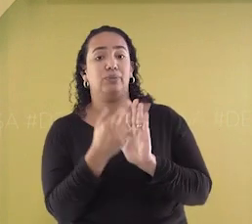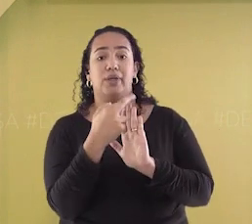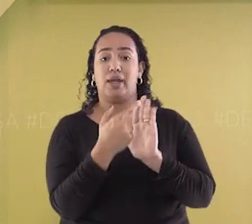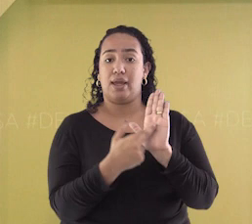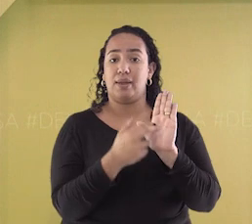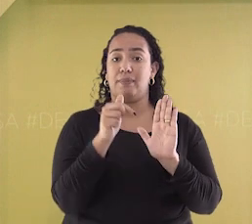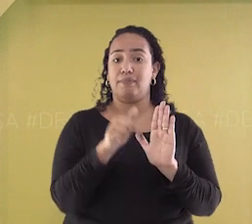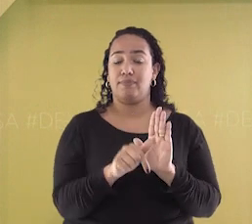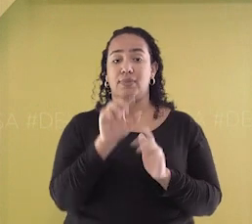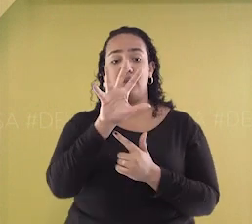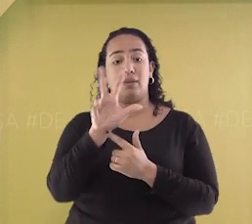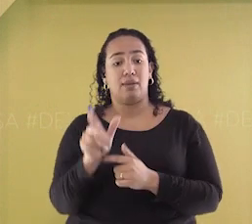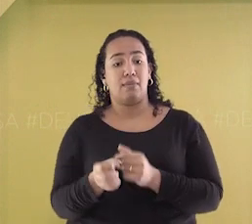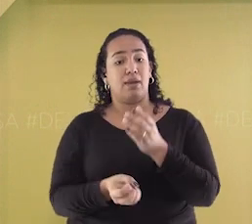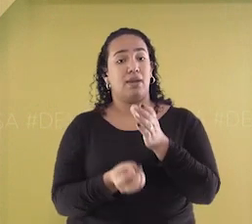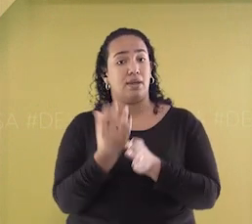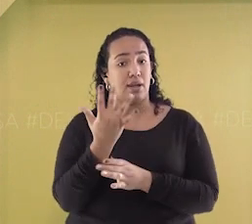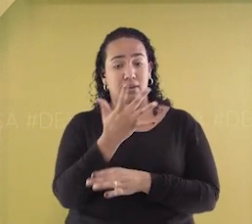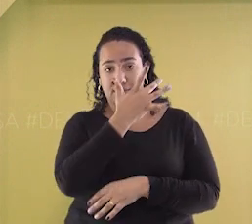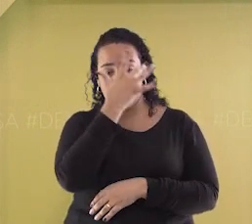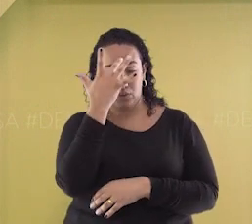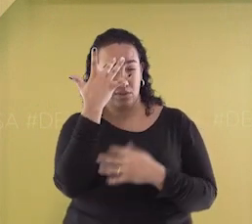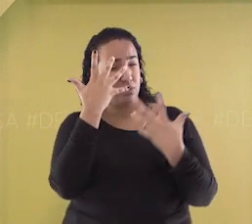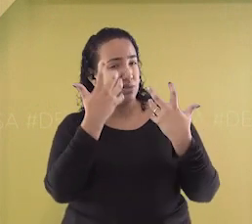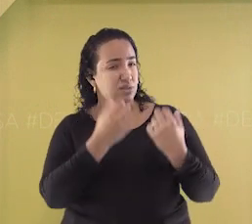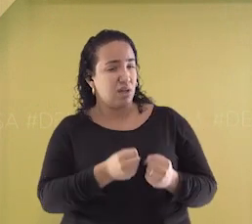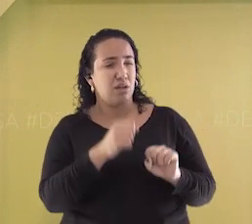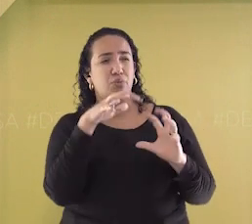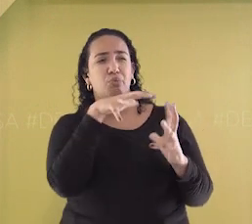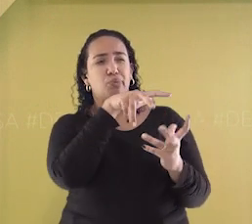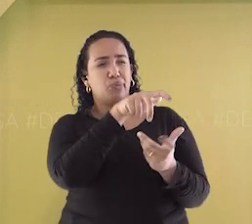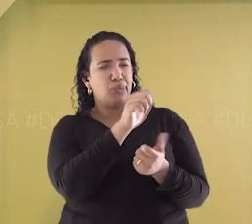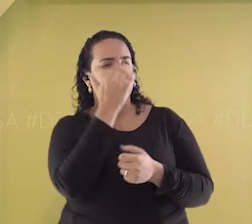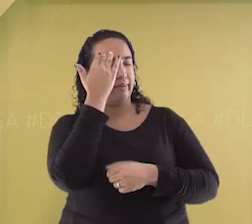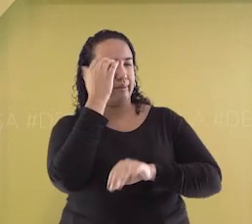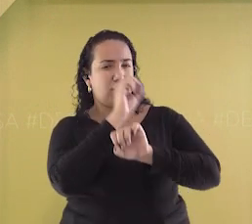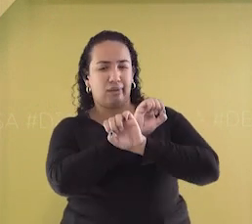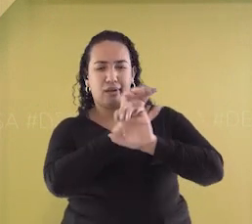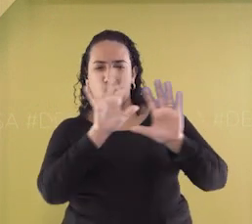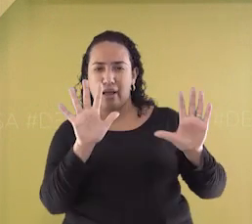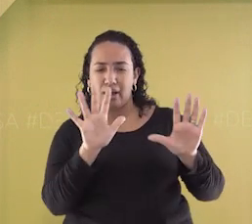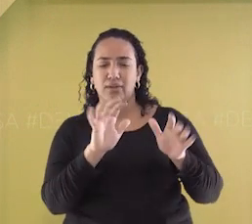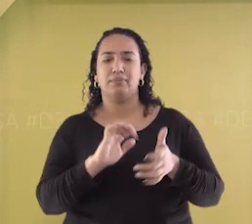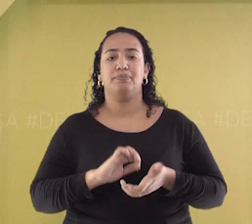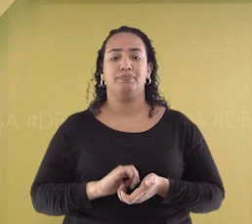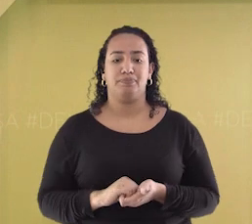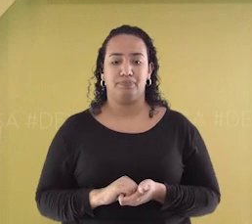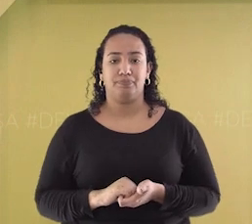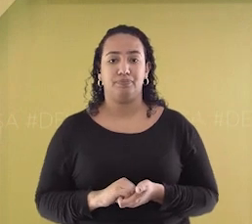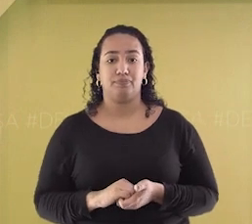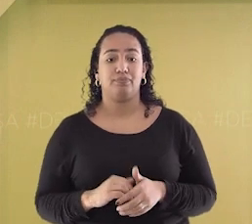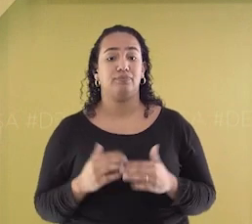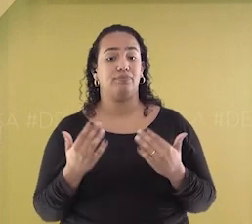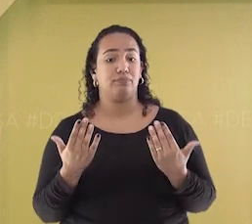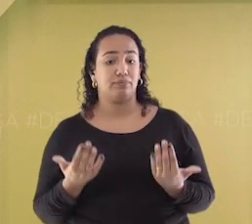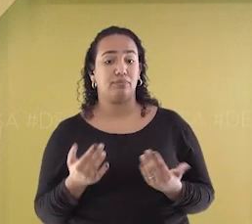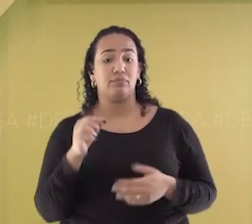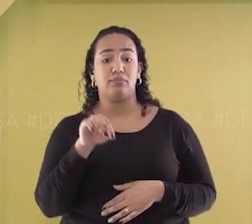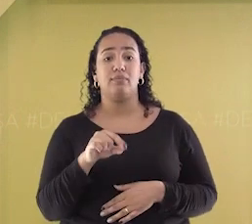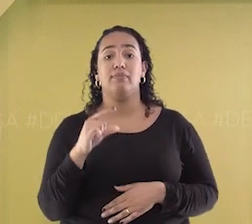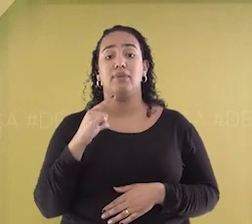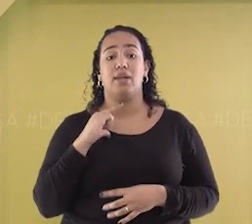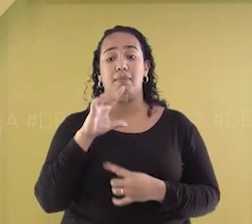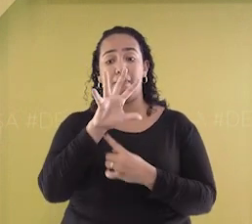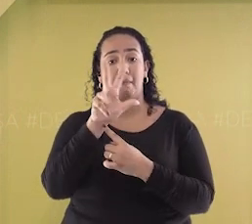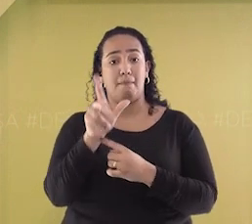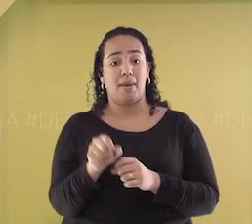do mapa que são aceitos e compreendidos em todas as partes do mundo. Elas são importantes para criar certos padrões